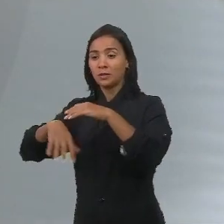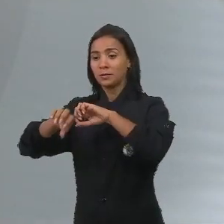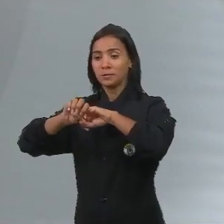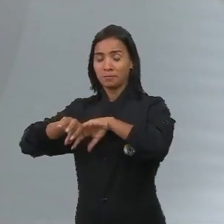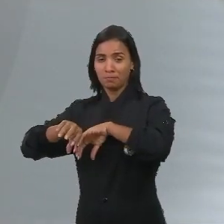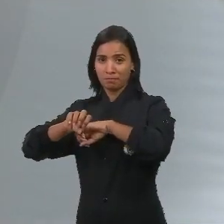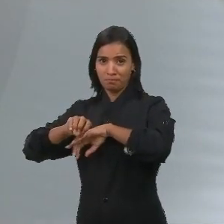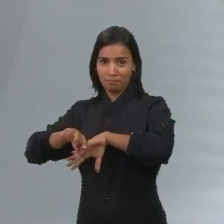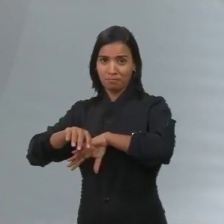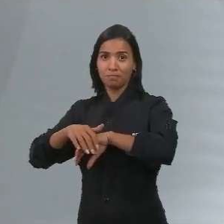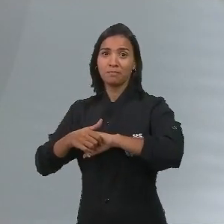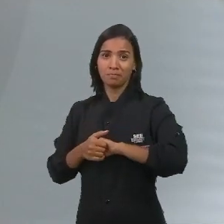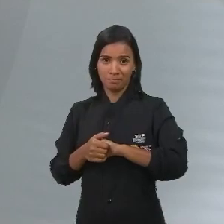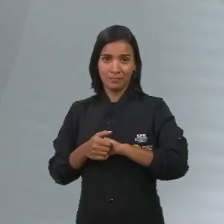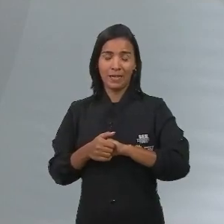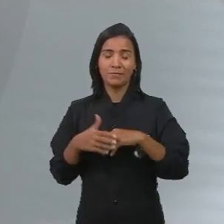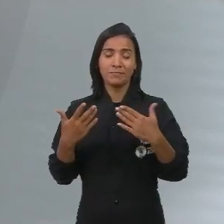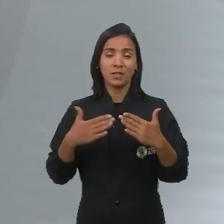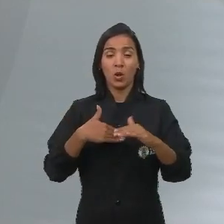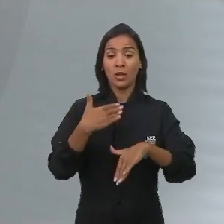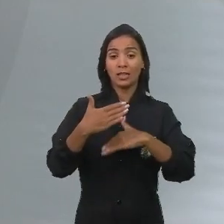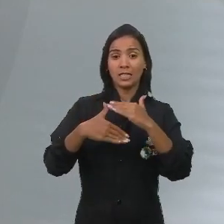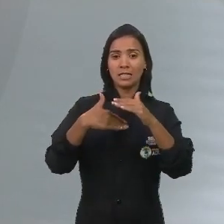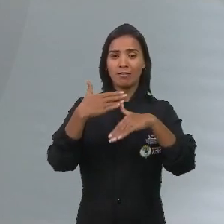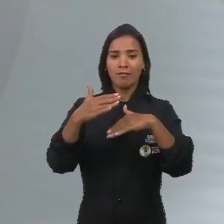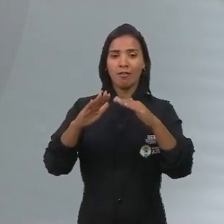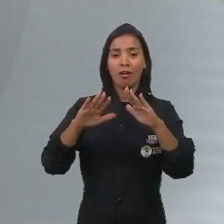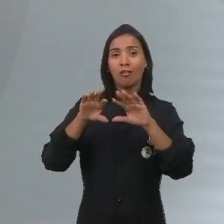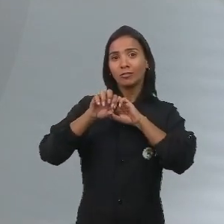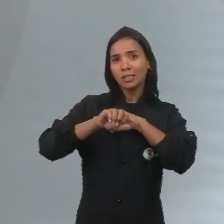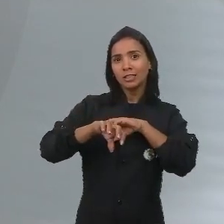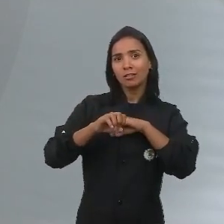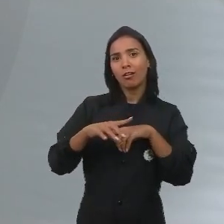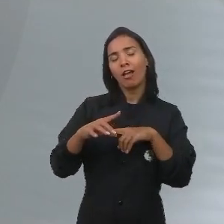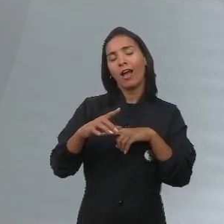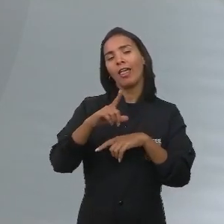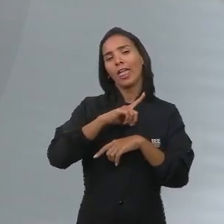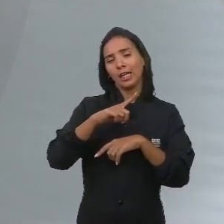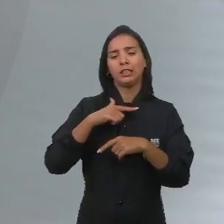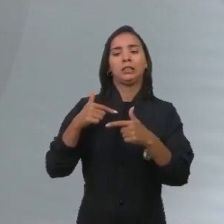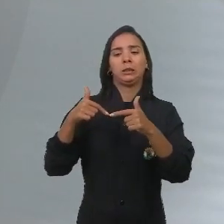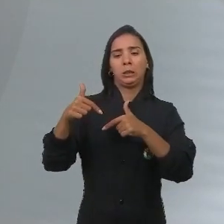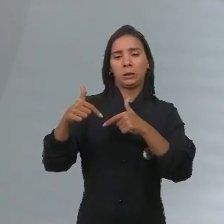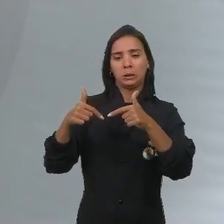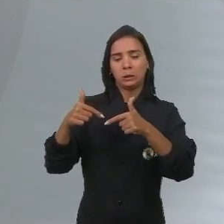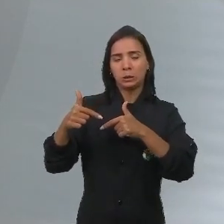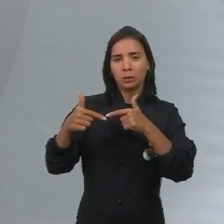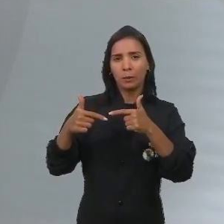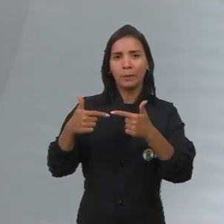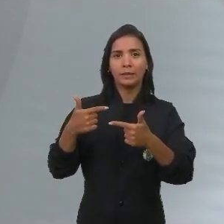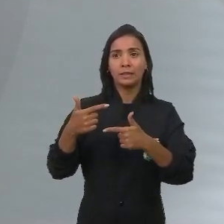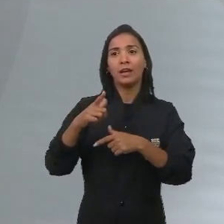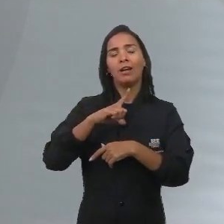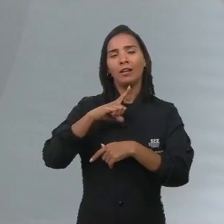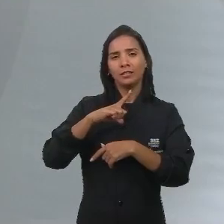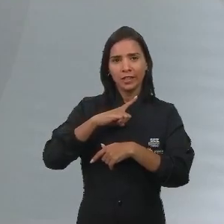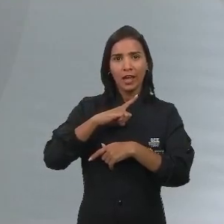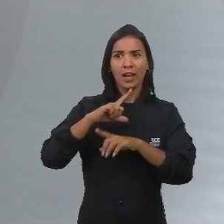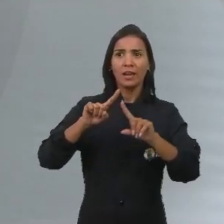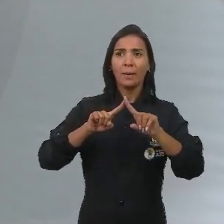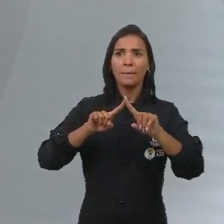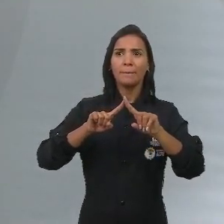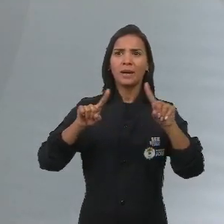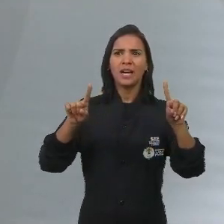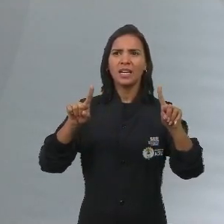acaba desenvolvendo o aspecto escolar é claro que tem competição é claro que tem competição mas caso caia o